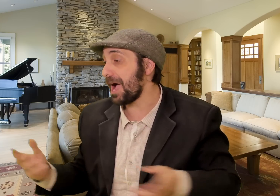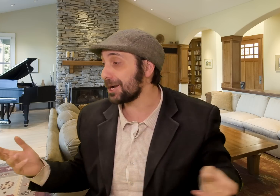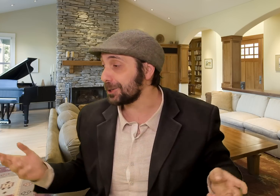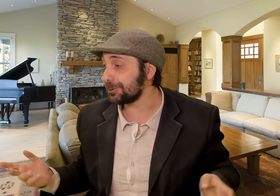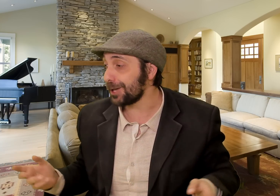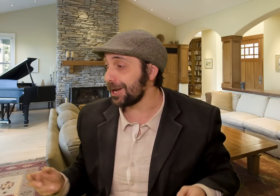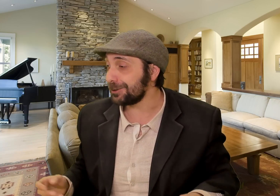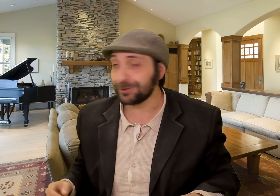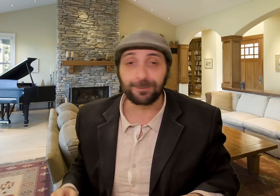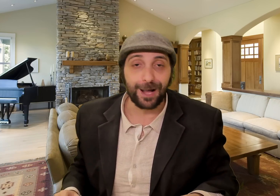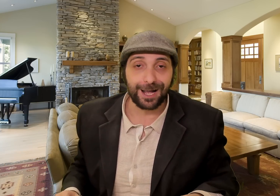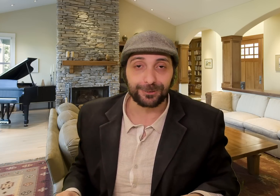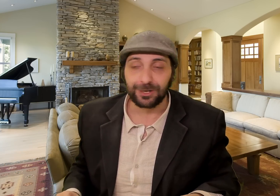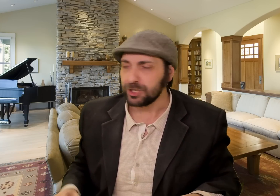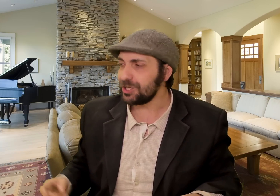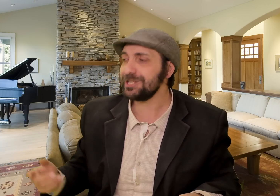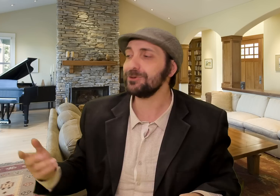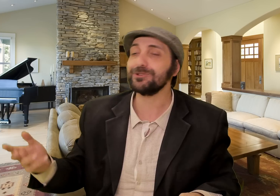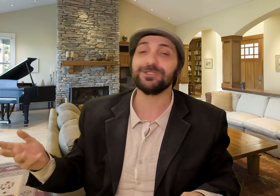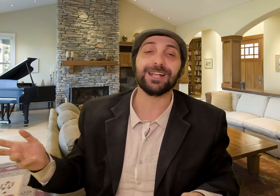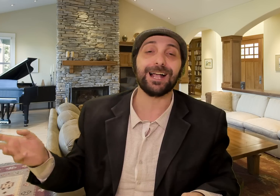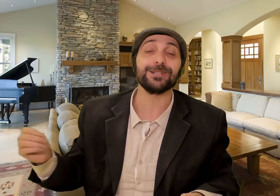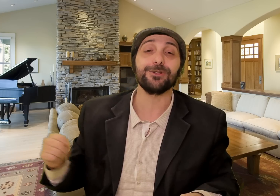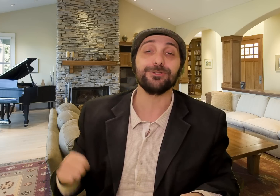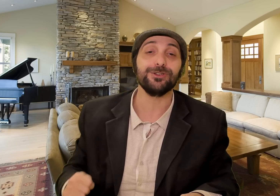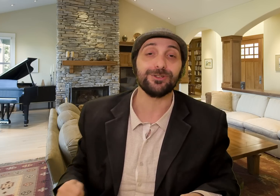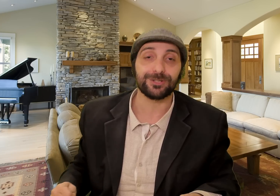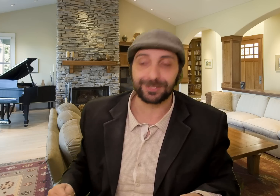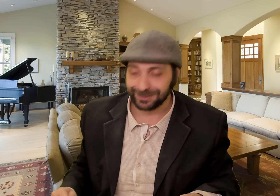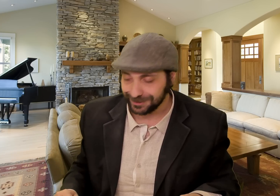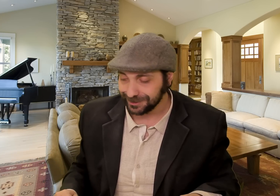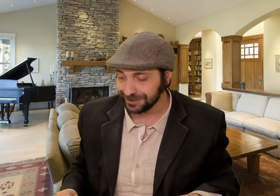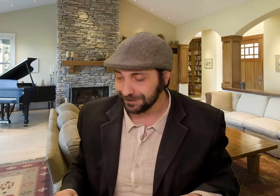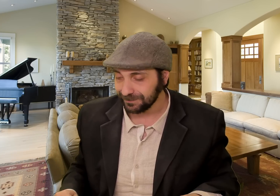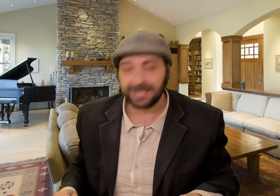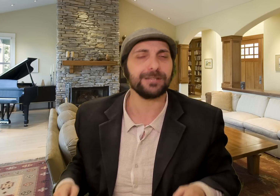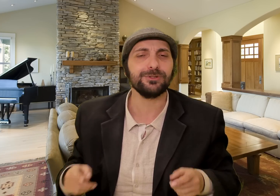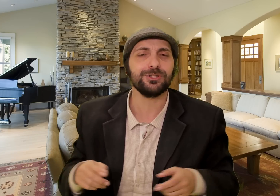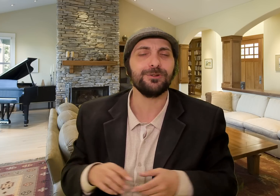tem pacto né não tem pacto dizem os negacionistas